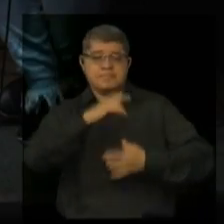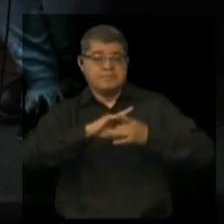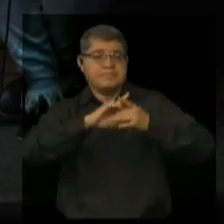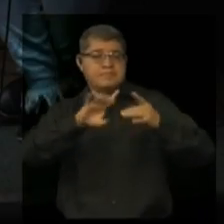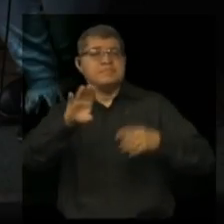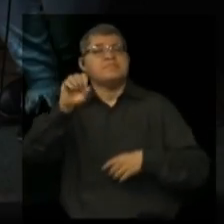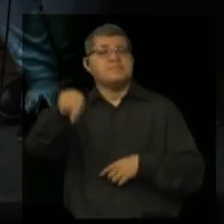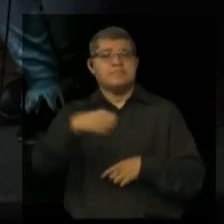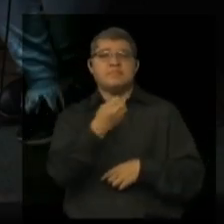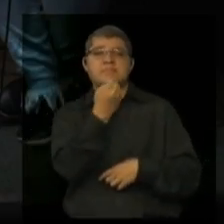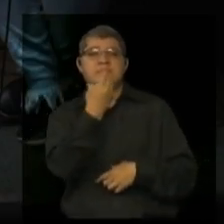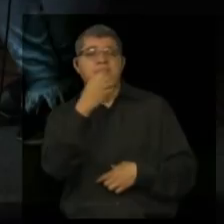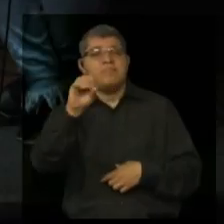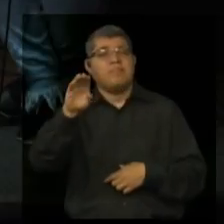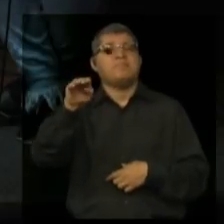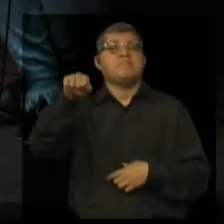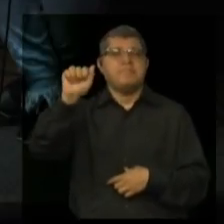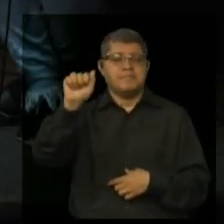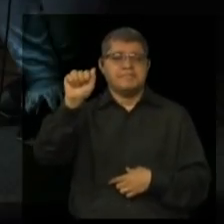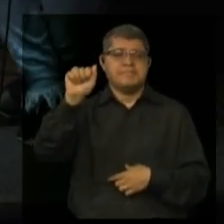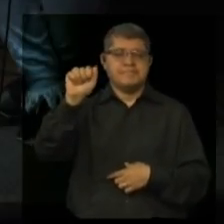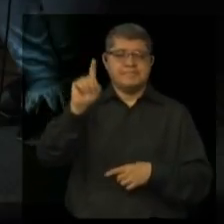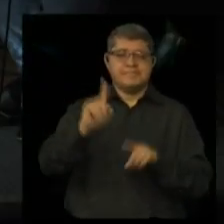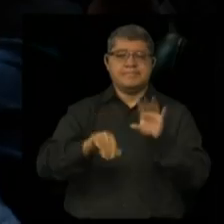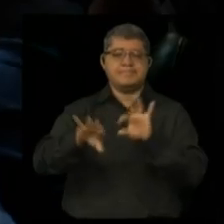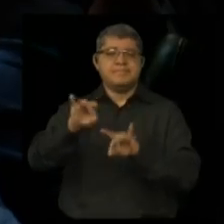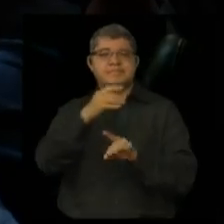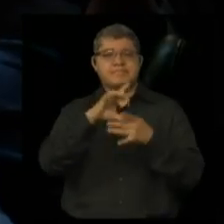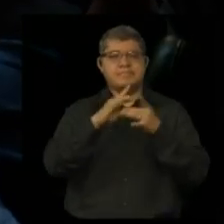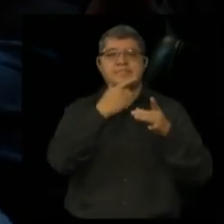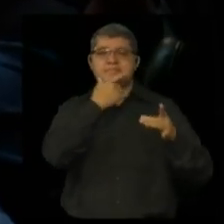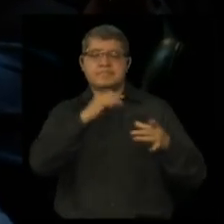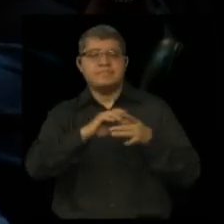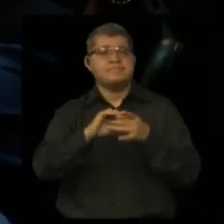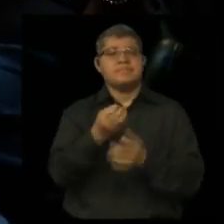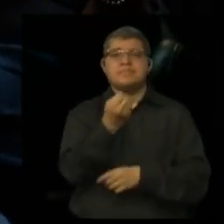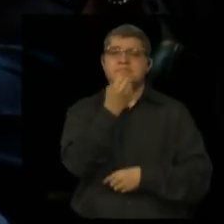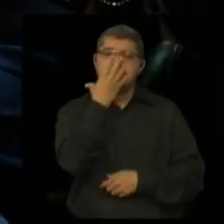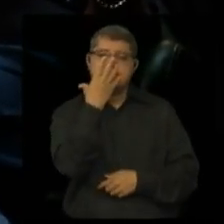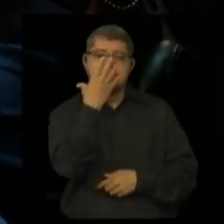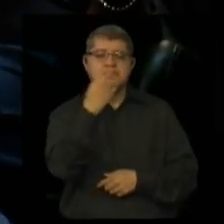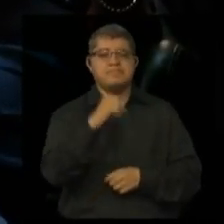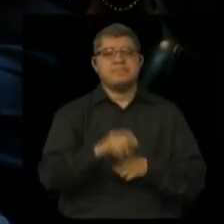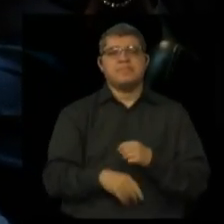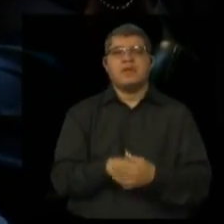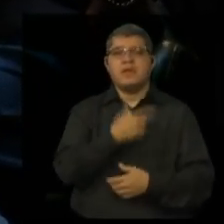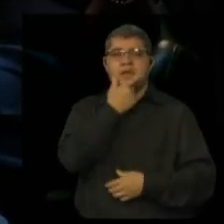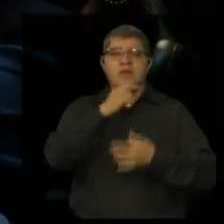O homem livre é um homem bom, bah. O homem livre é um homem bom.